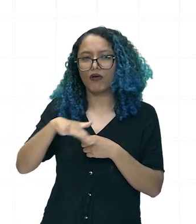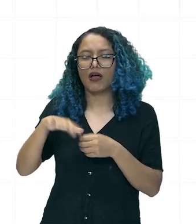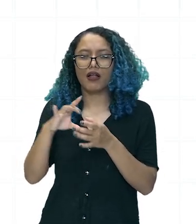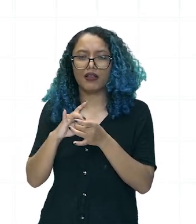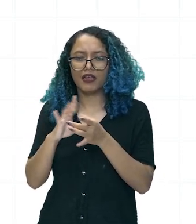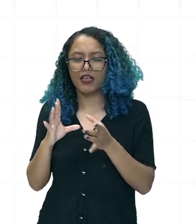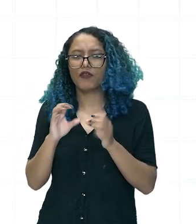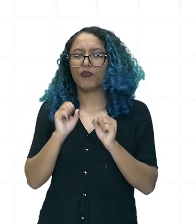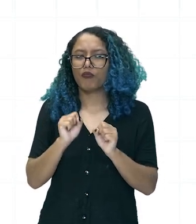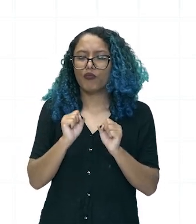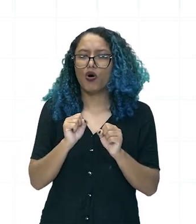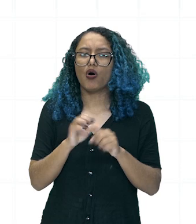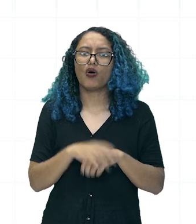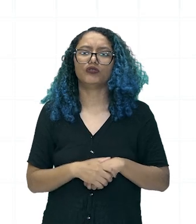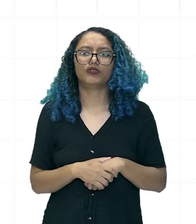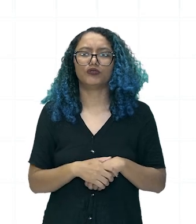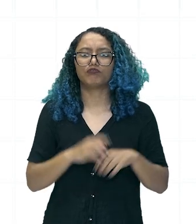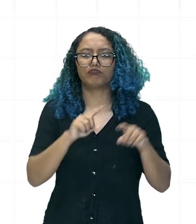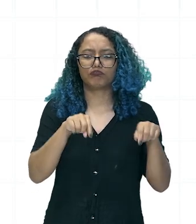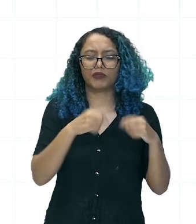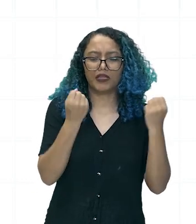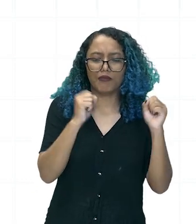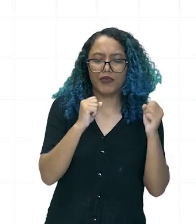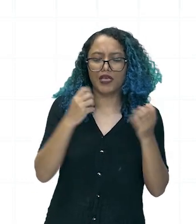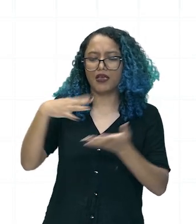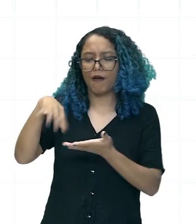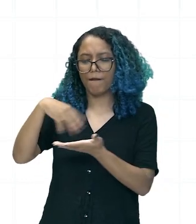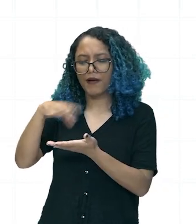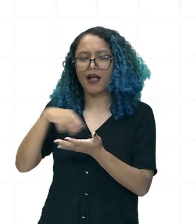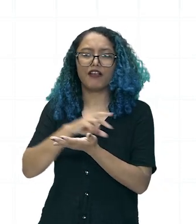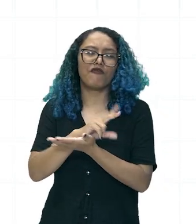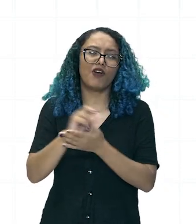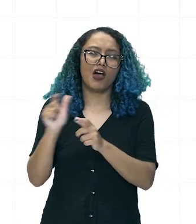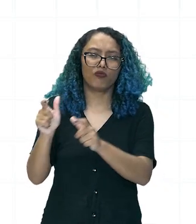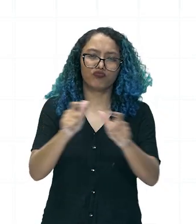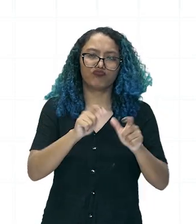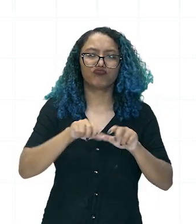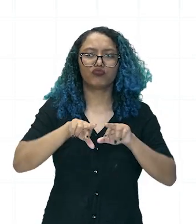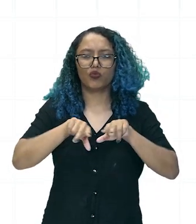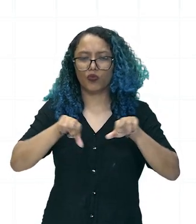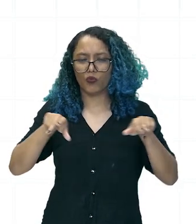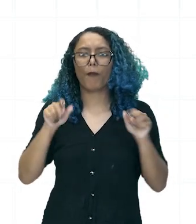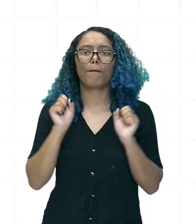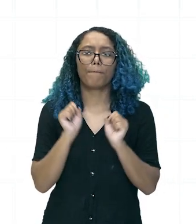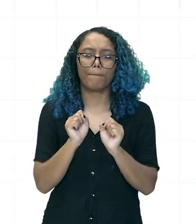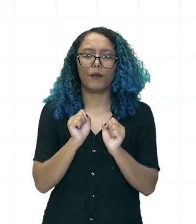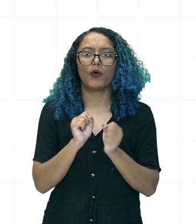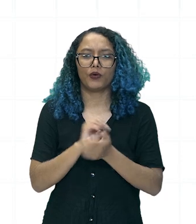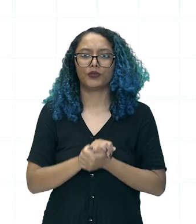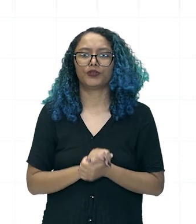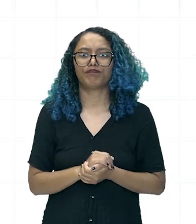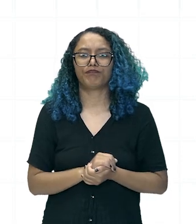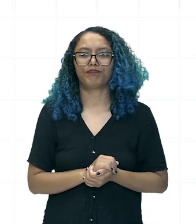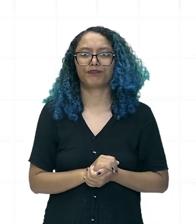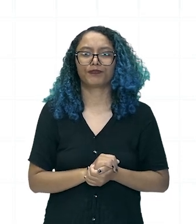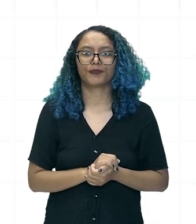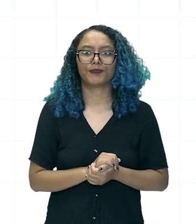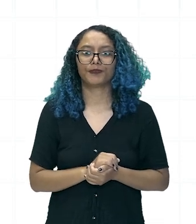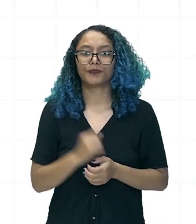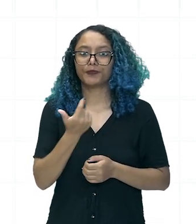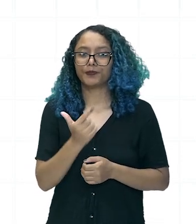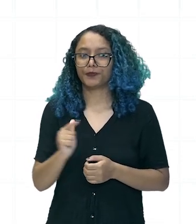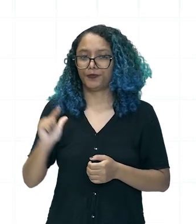ambientais determinadas, como a ginástica laboral. Isso de acordo com a BNCC, tá? E assim